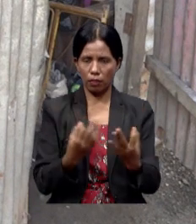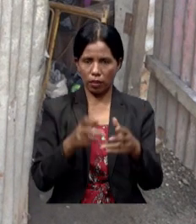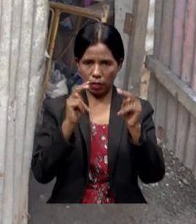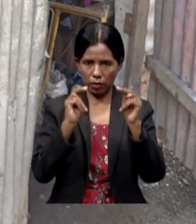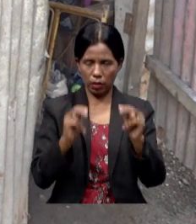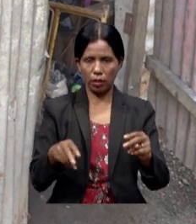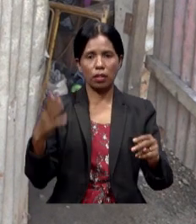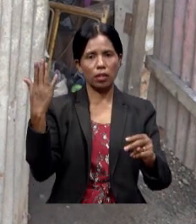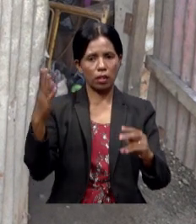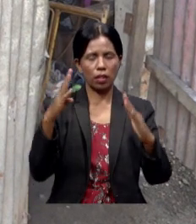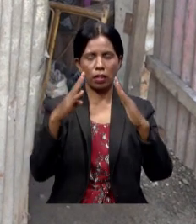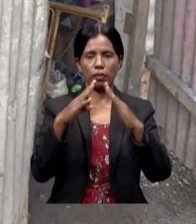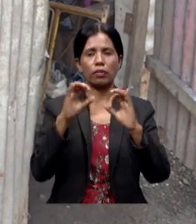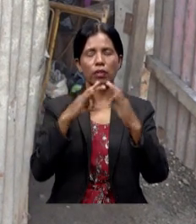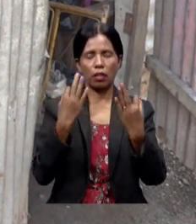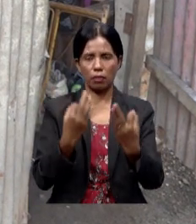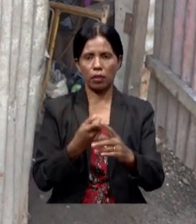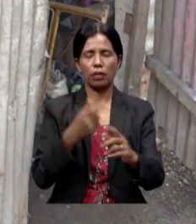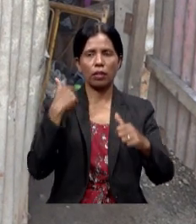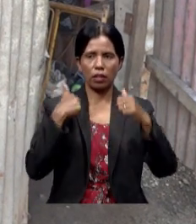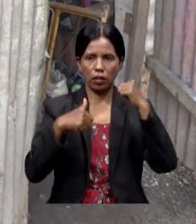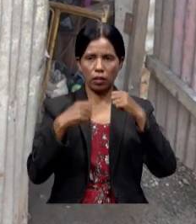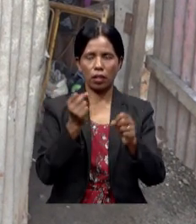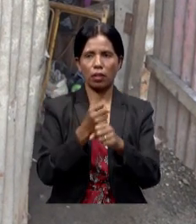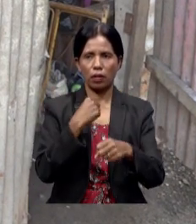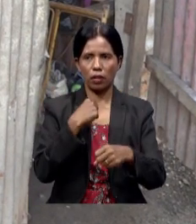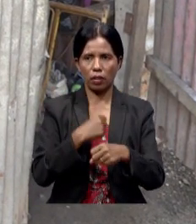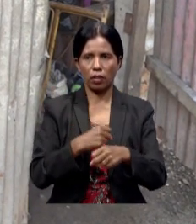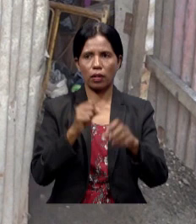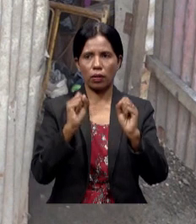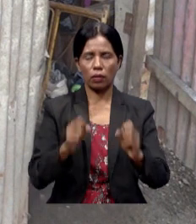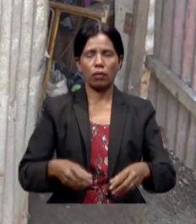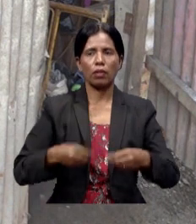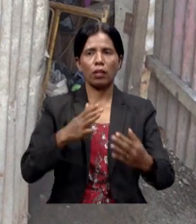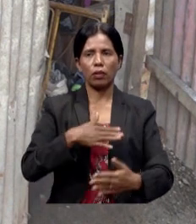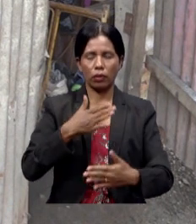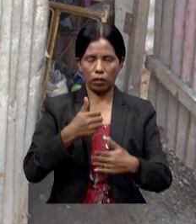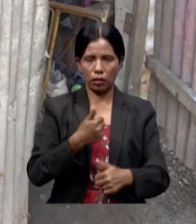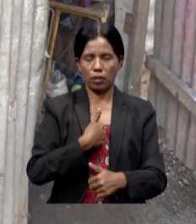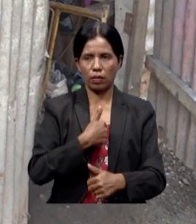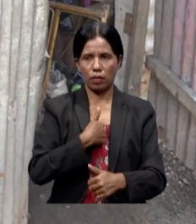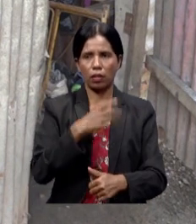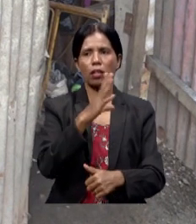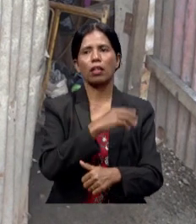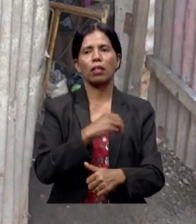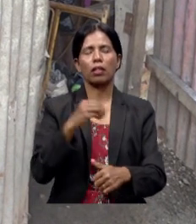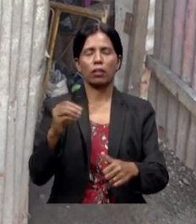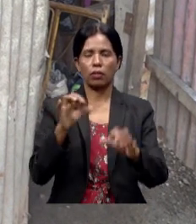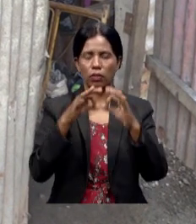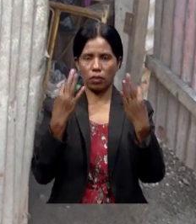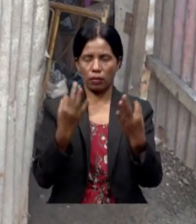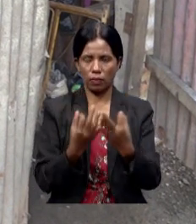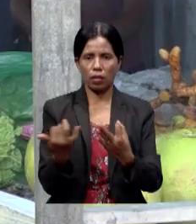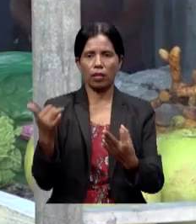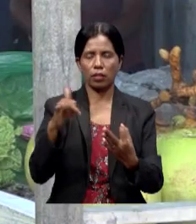ia umalara ne husi atividade ne beni halo kodi bele foksolo bani an nomos bani familia